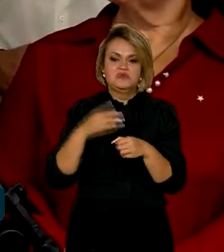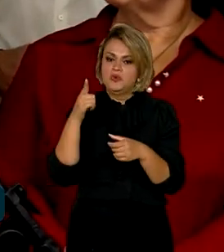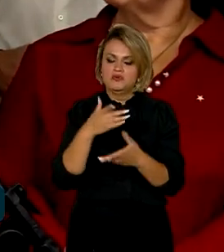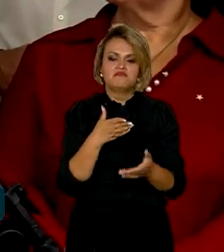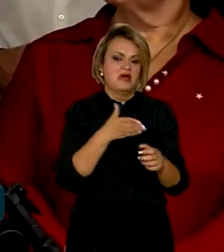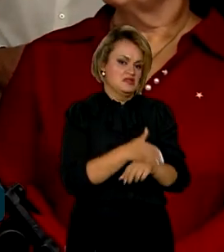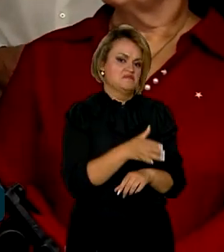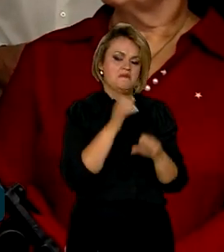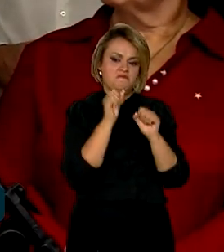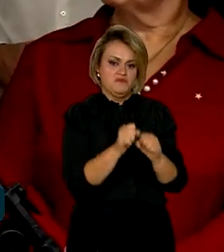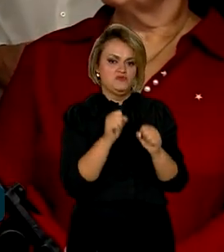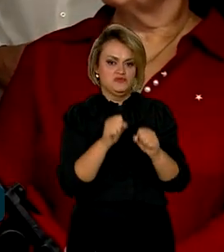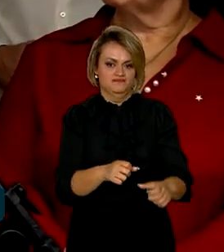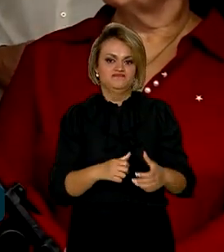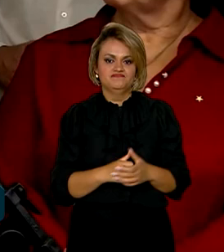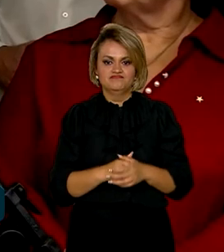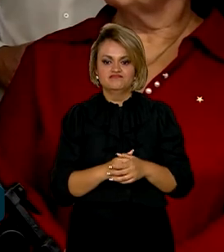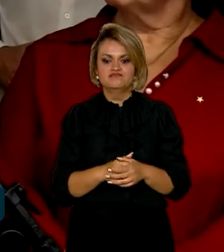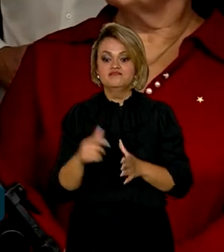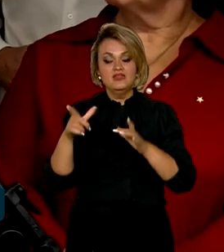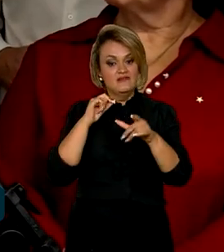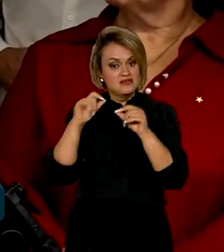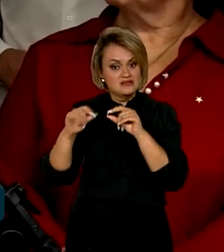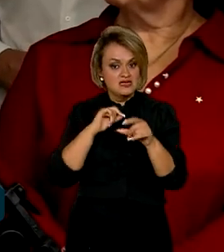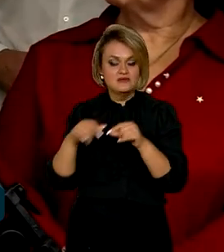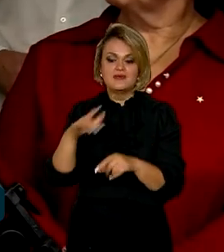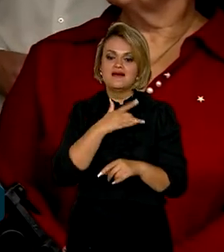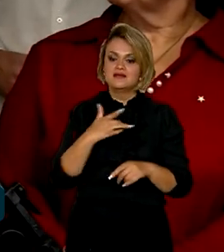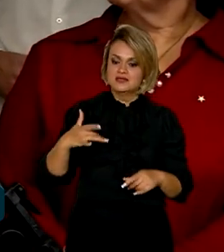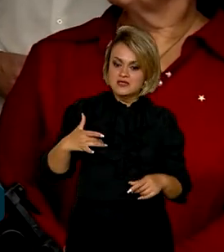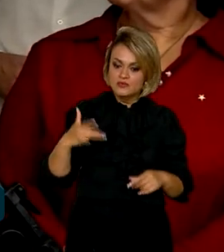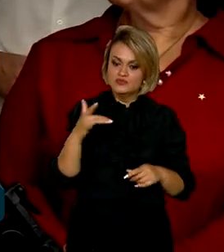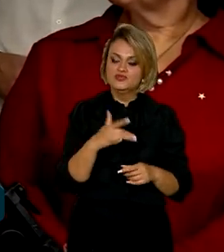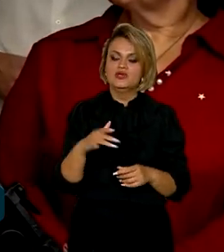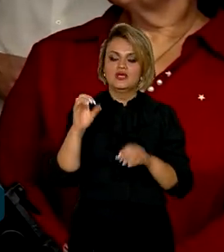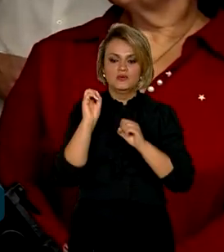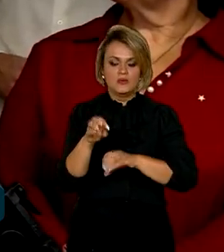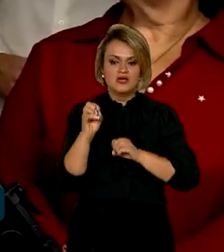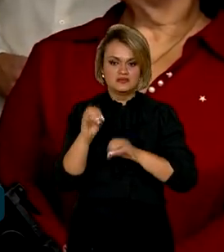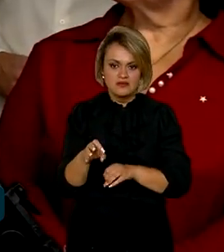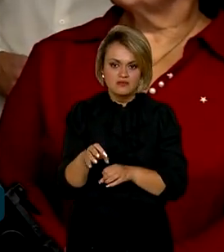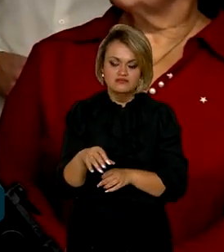queira fazer. Então nós teremos seleção para a área da saúde, da